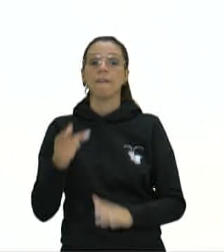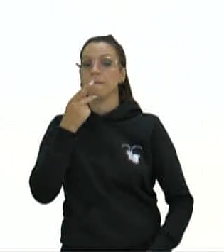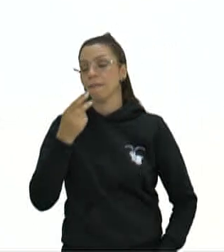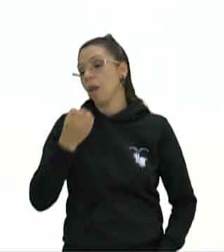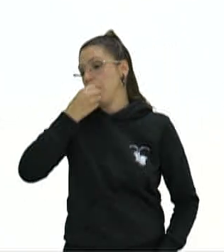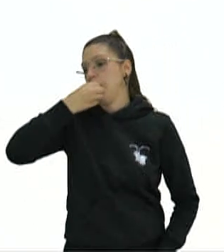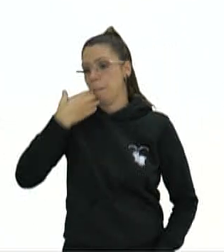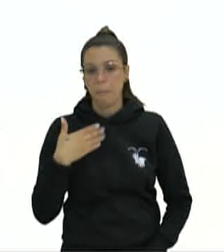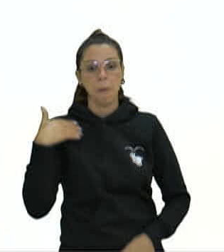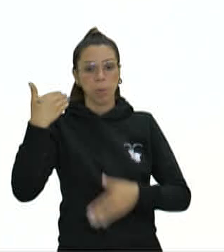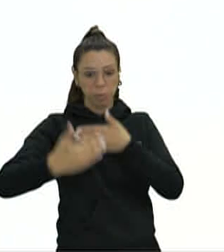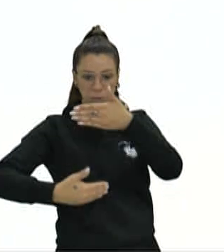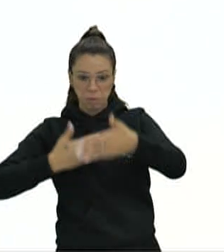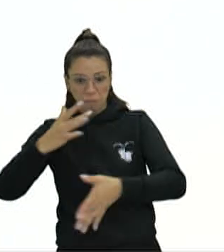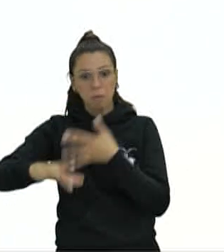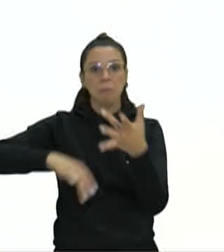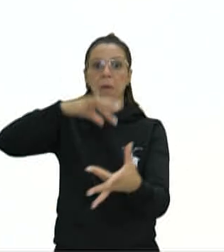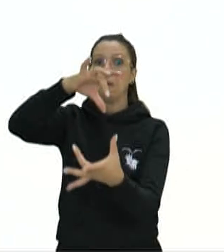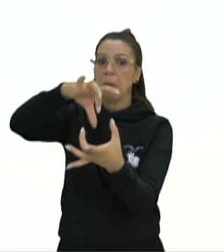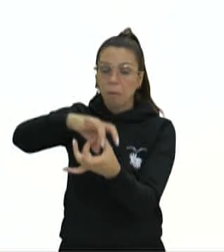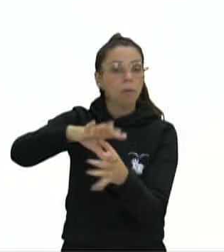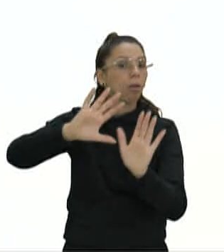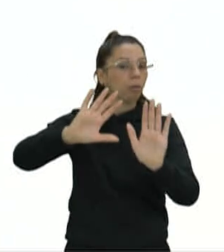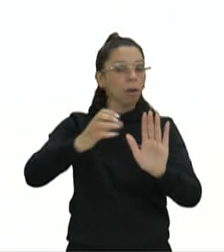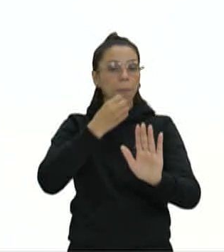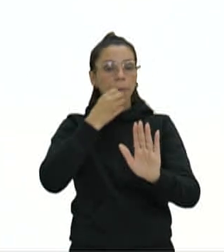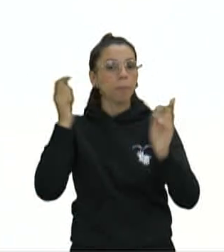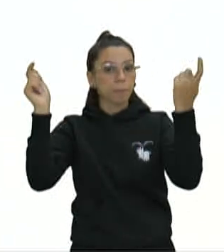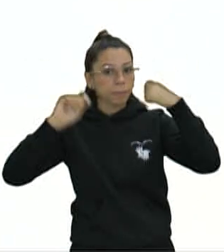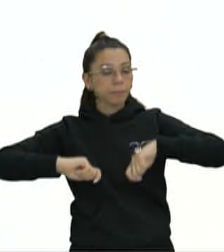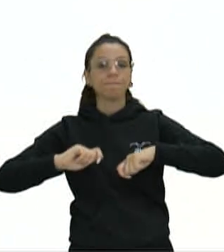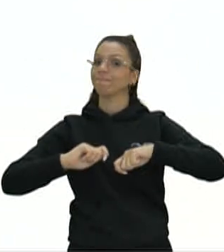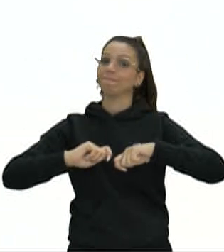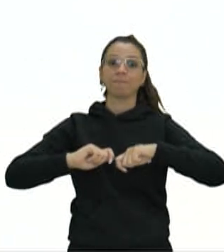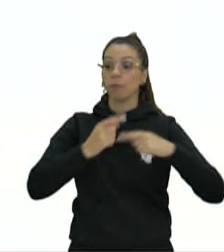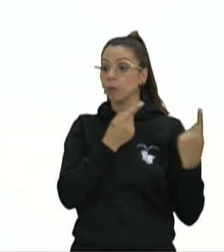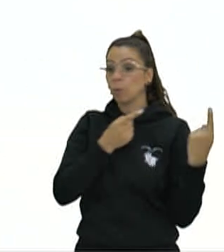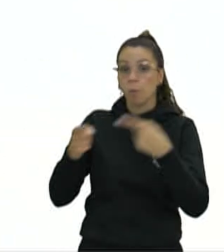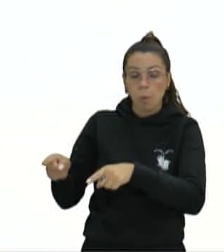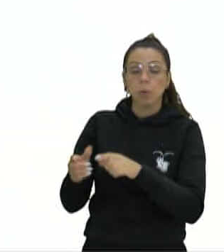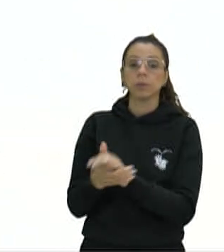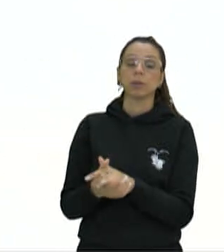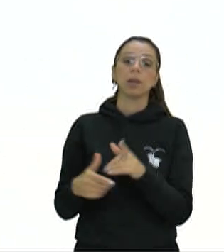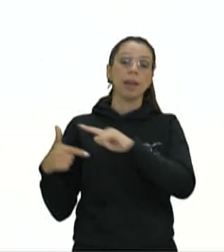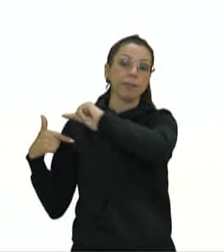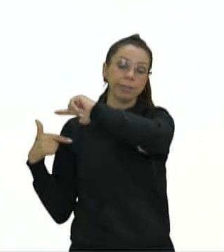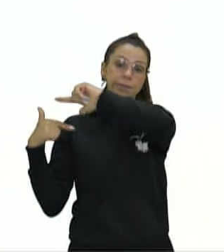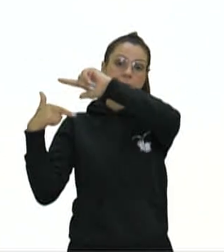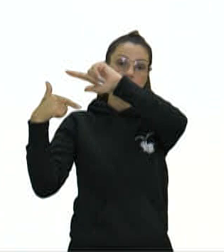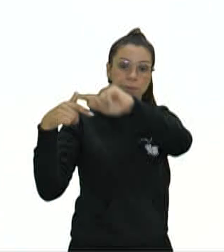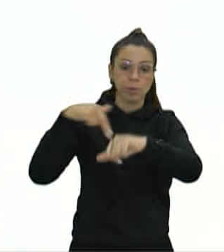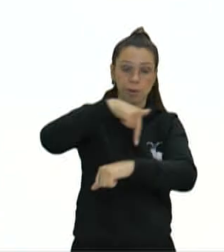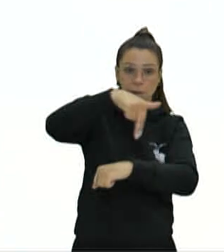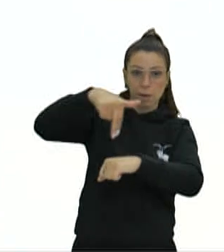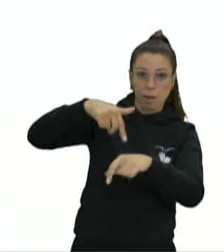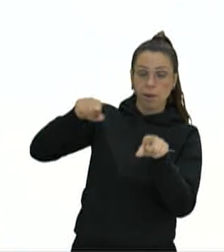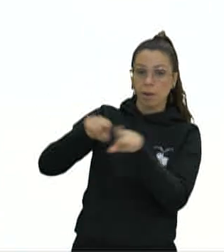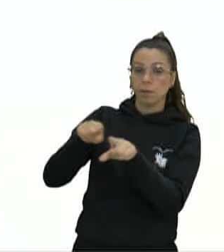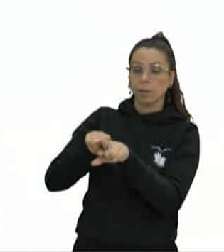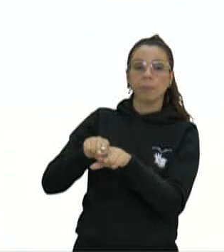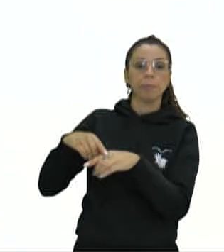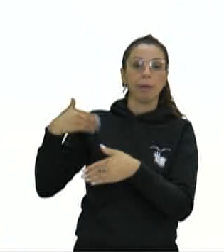único possível para a humanidade. Essas posições revelam tendências tanto conservadoras e nacionalistas, quanto